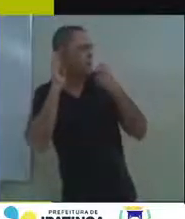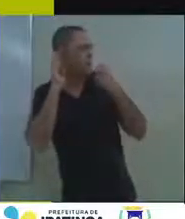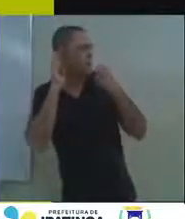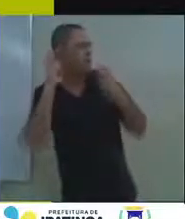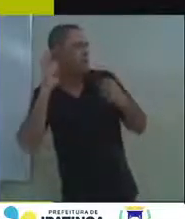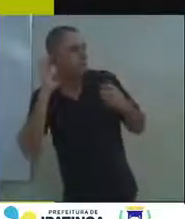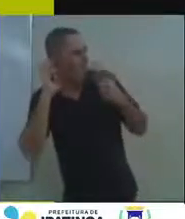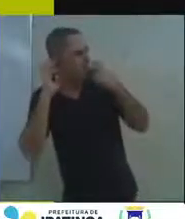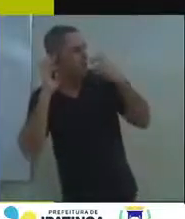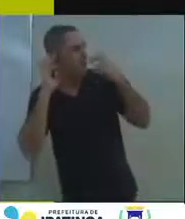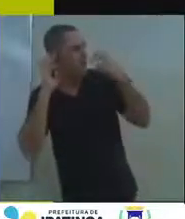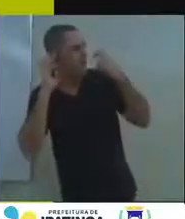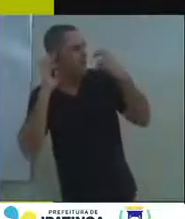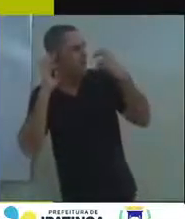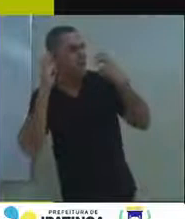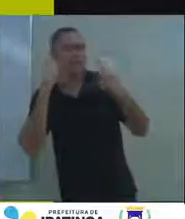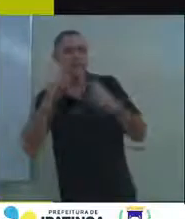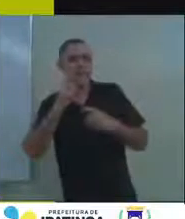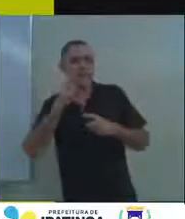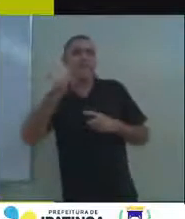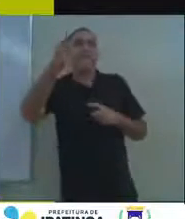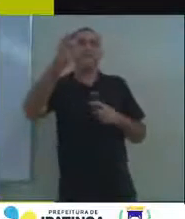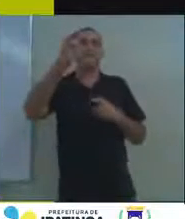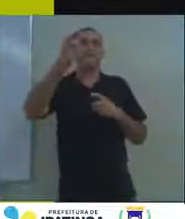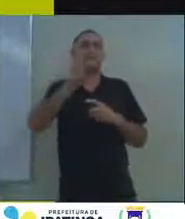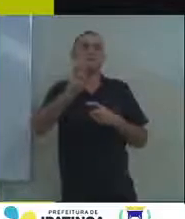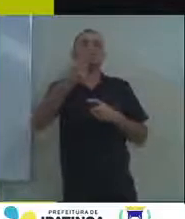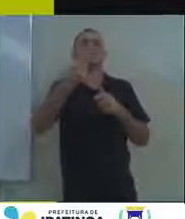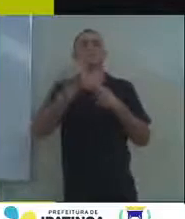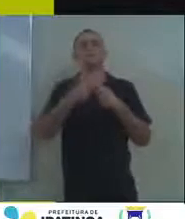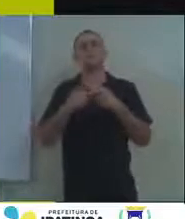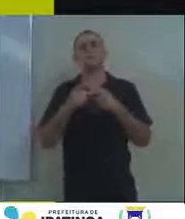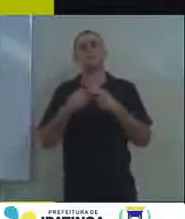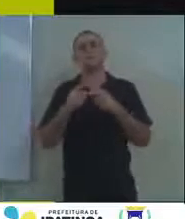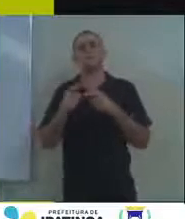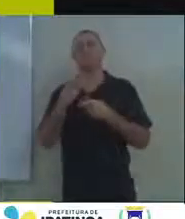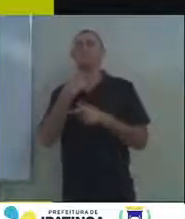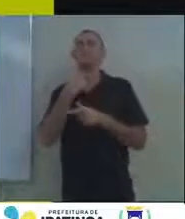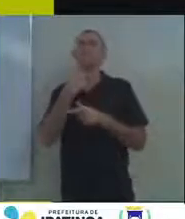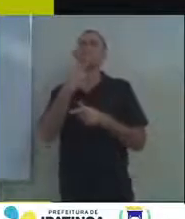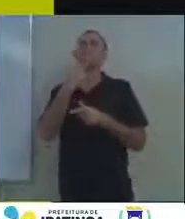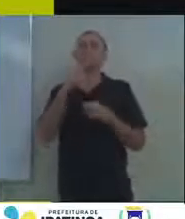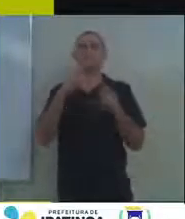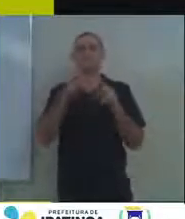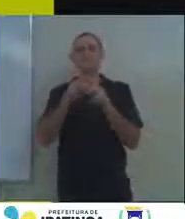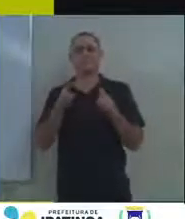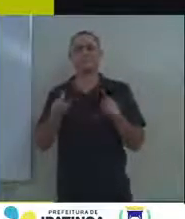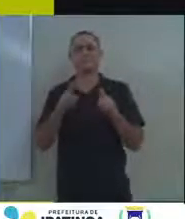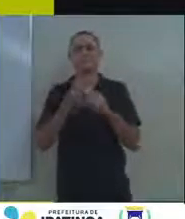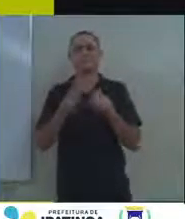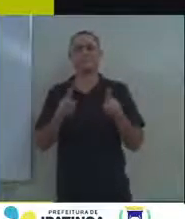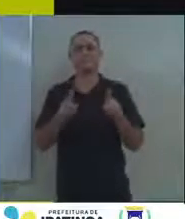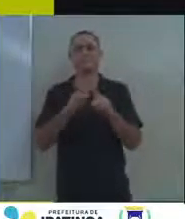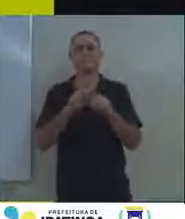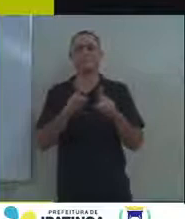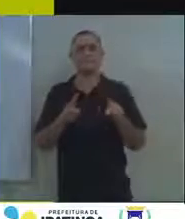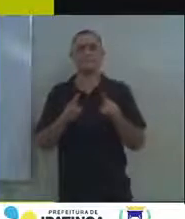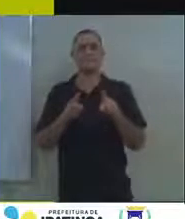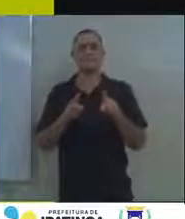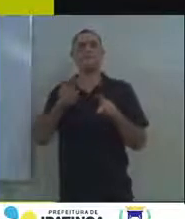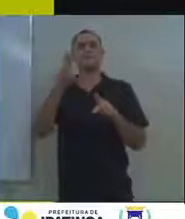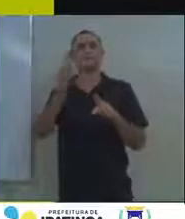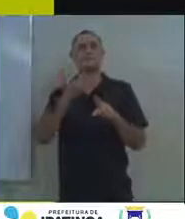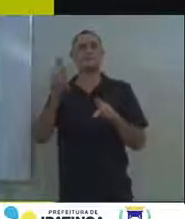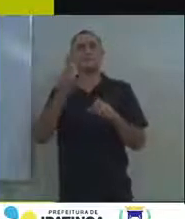voz. E aí é um problema na voz do professor, né? É essa